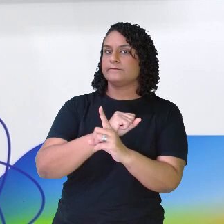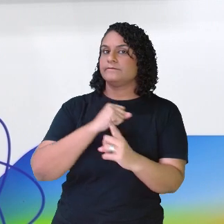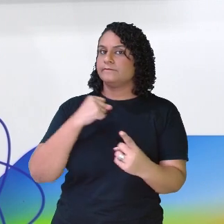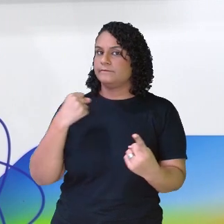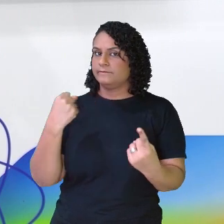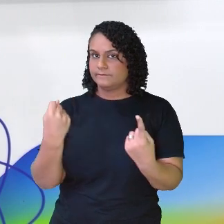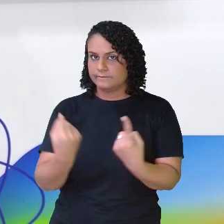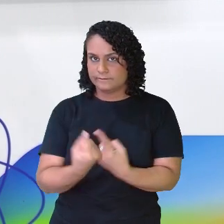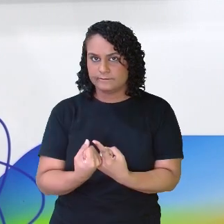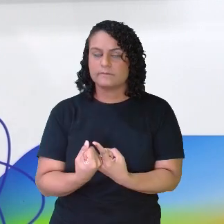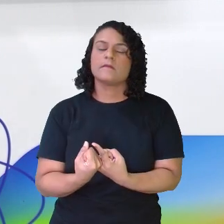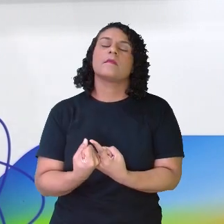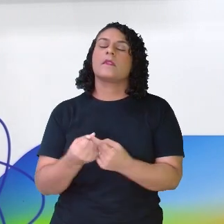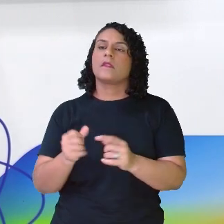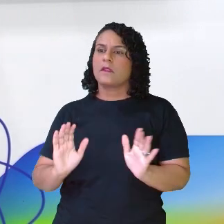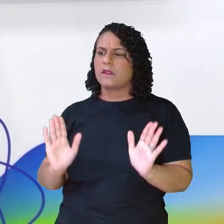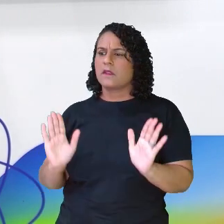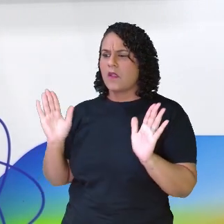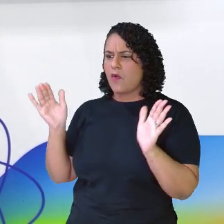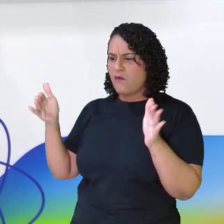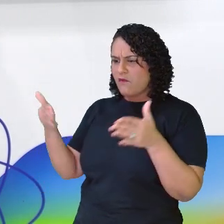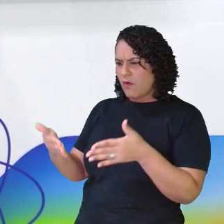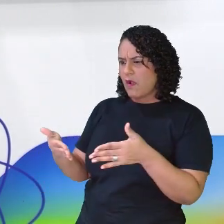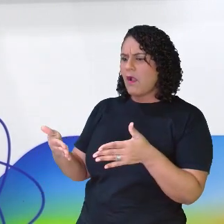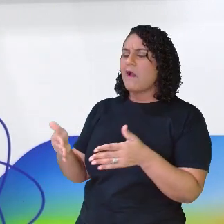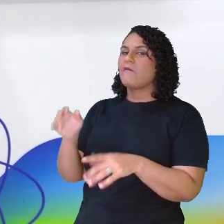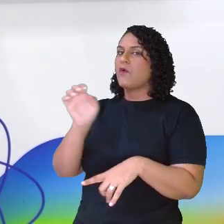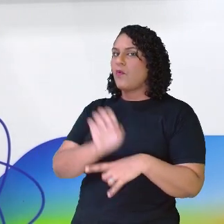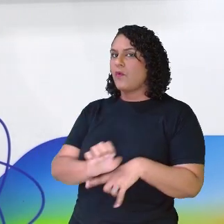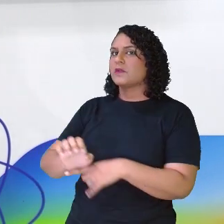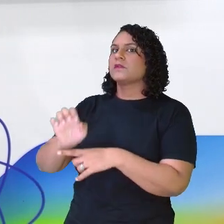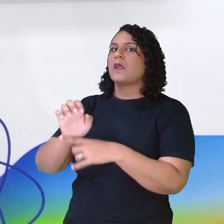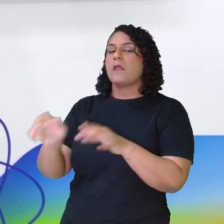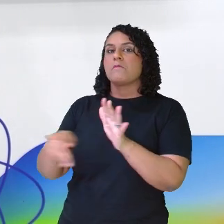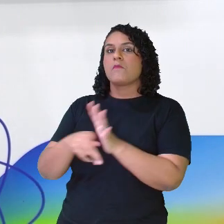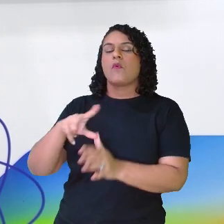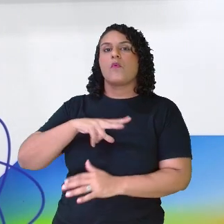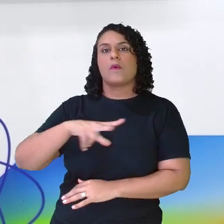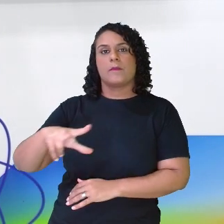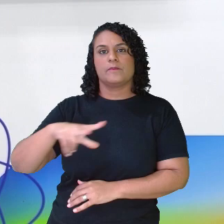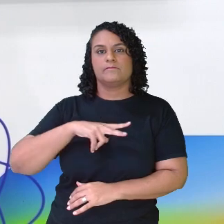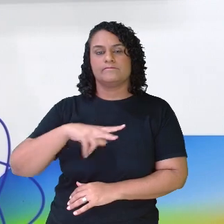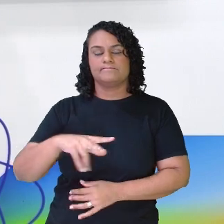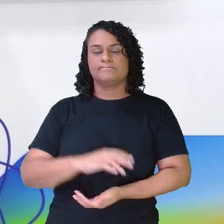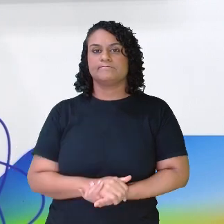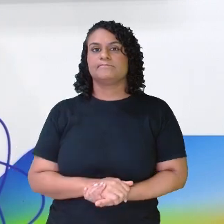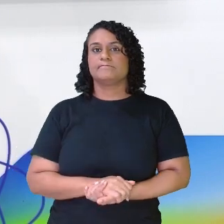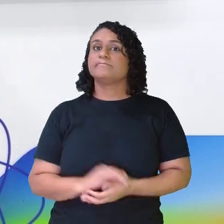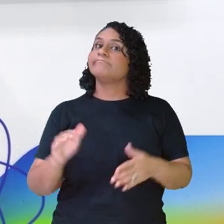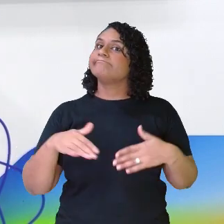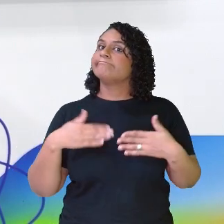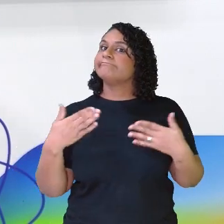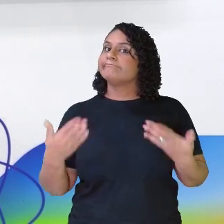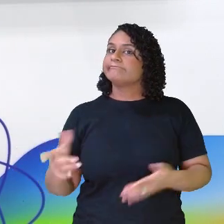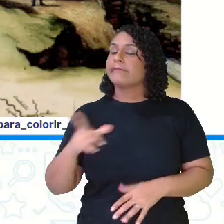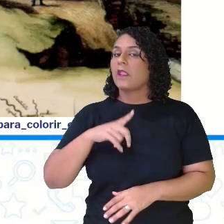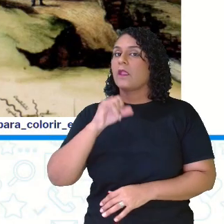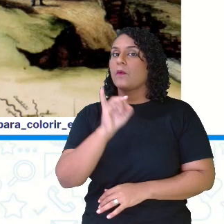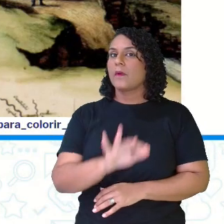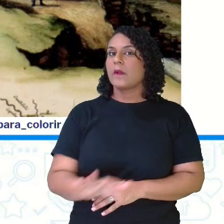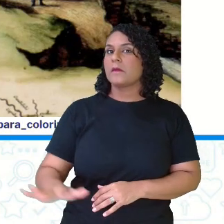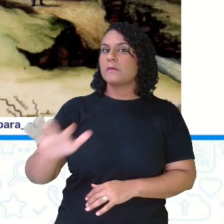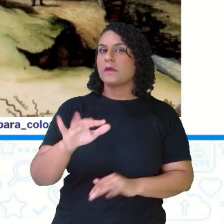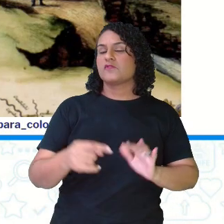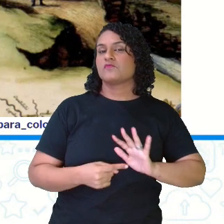estava ali voltada ao Estado português, coroa portuguesa. E aí eu tenho uma imagem que